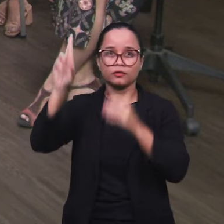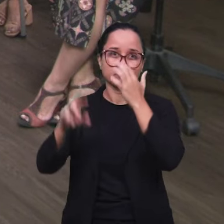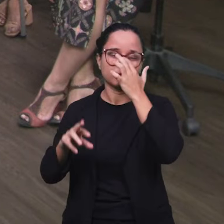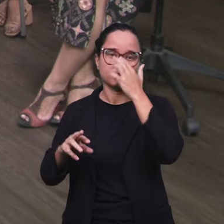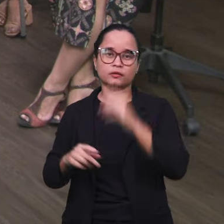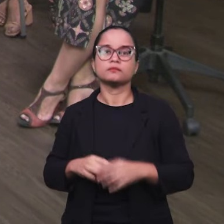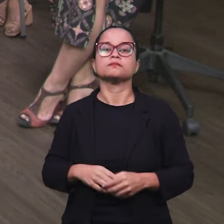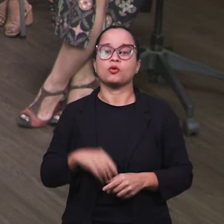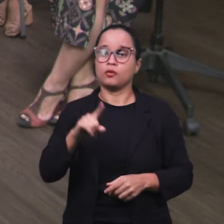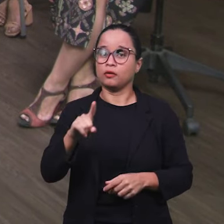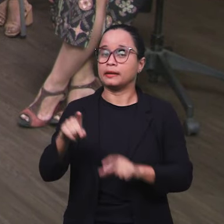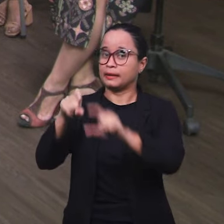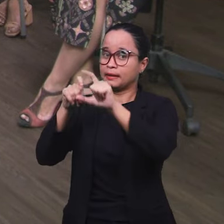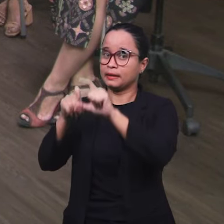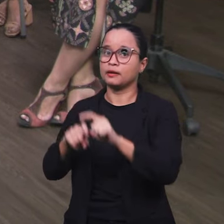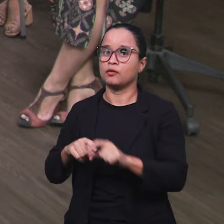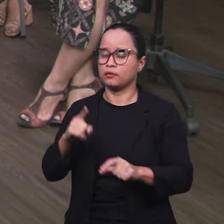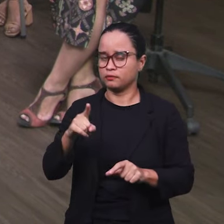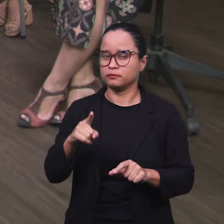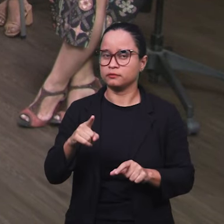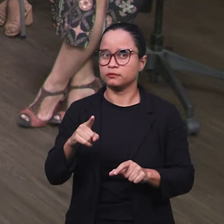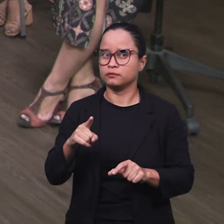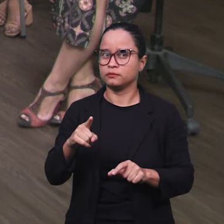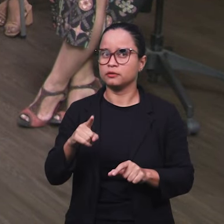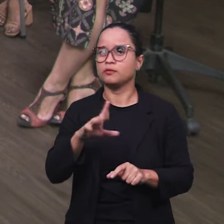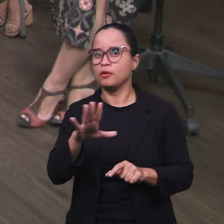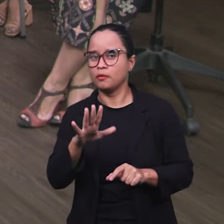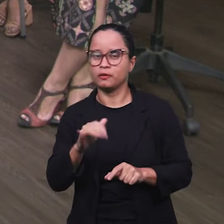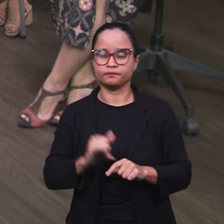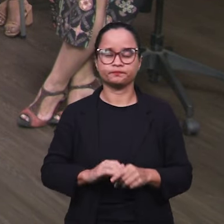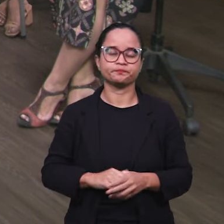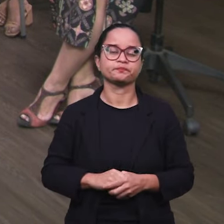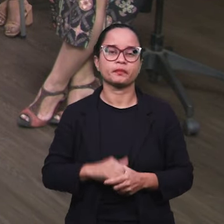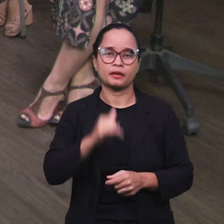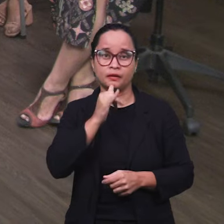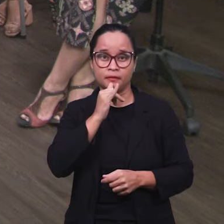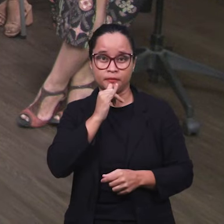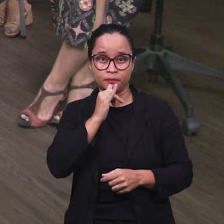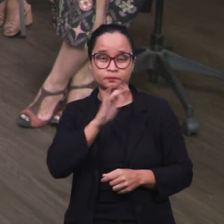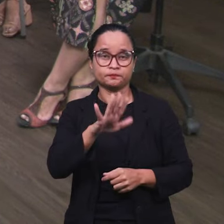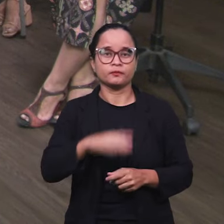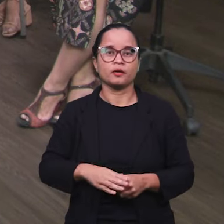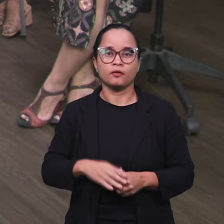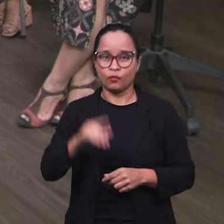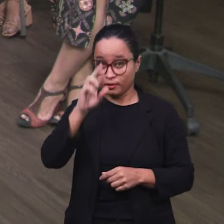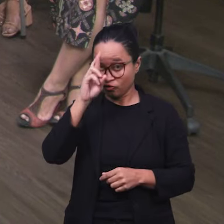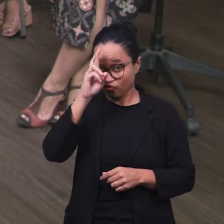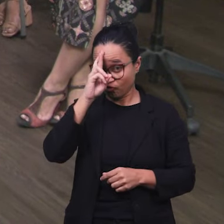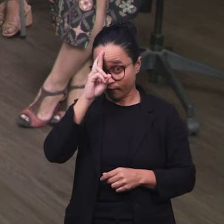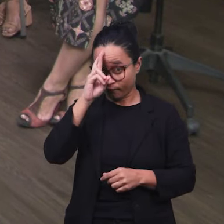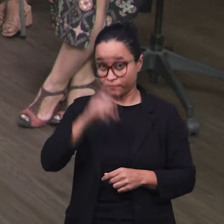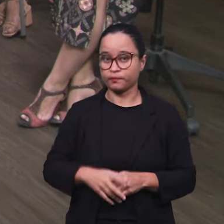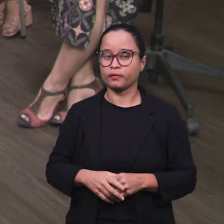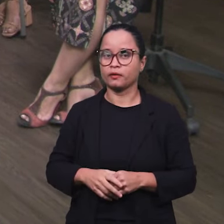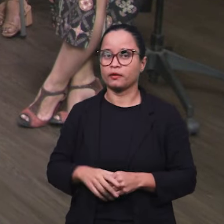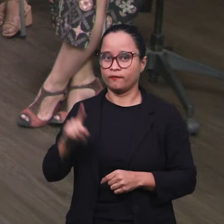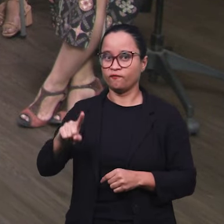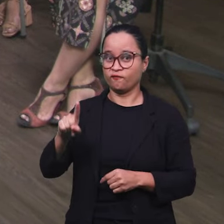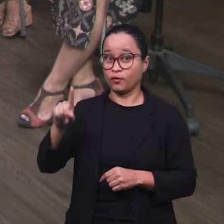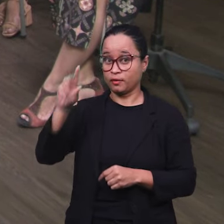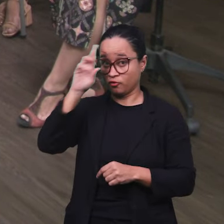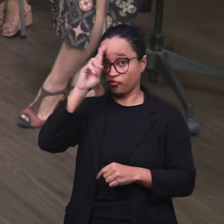do Senhor. Qual a diferença de submissão e dependência? Submissão, digamos, você tem um patrão,